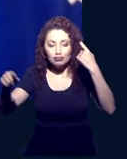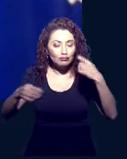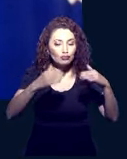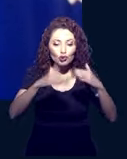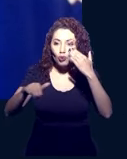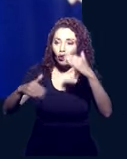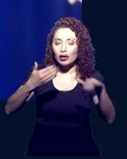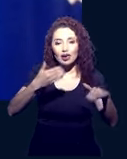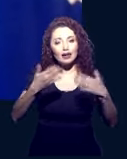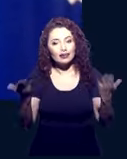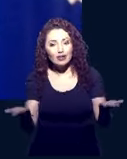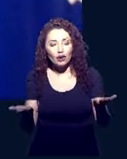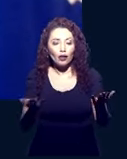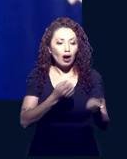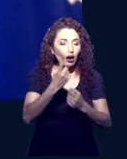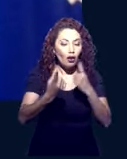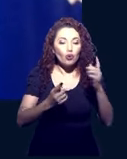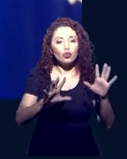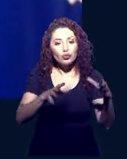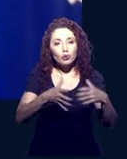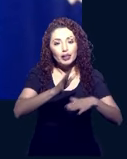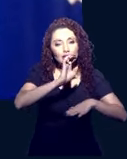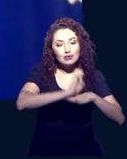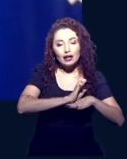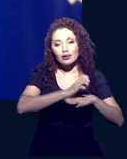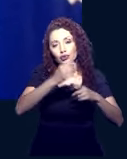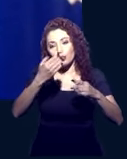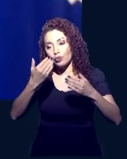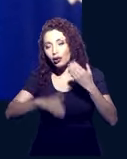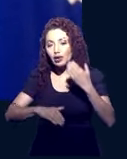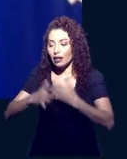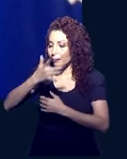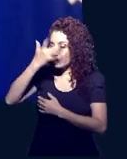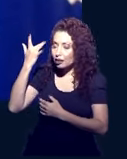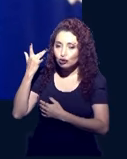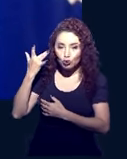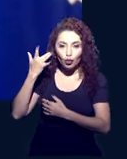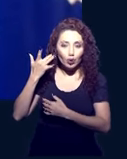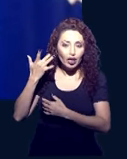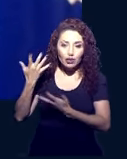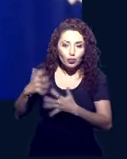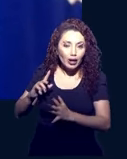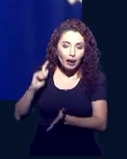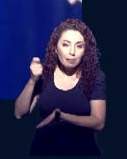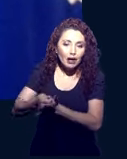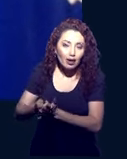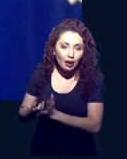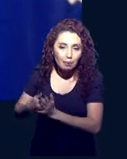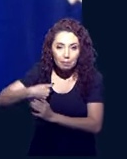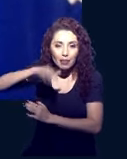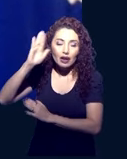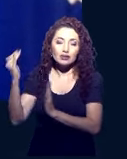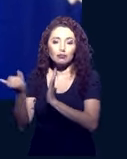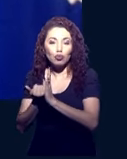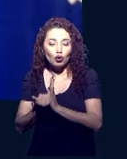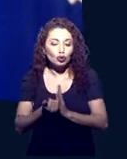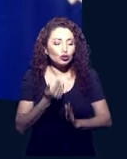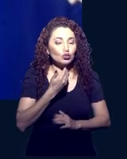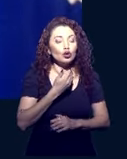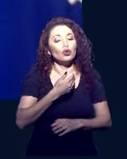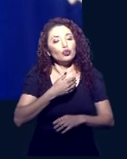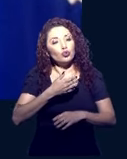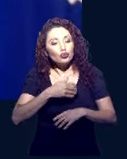entre estado lato senso e o contribuinte contribuinte não quer pagar mais o estado não quer arrecadar menos e é preciso então